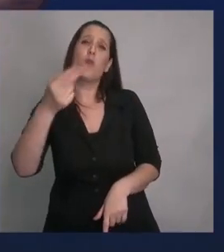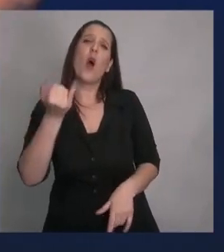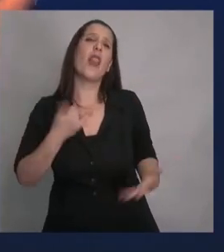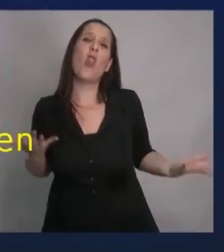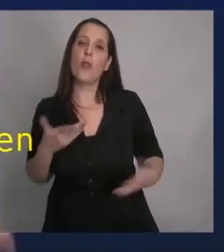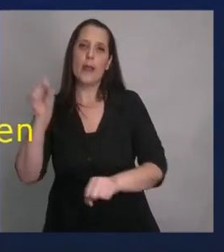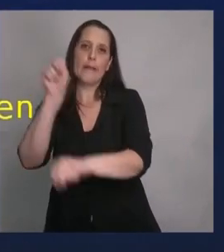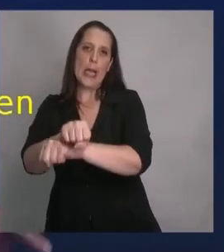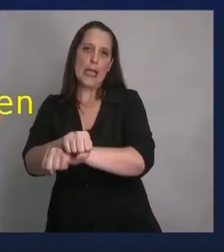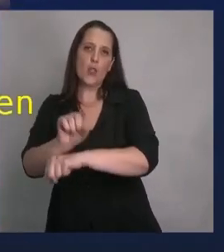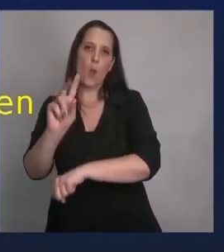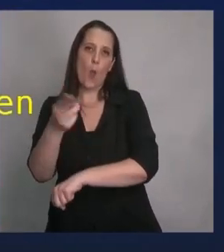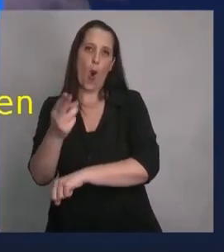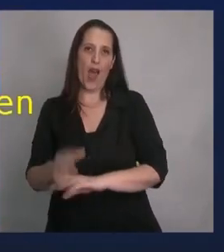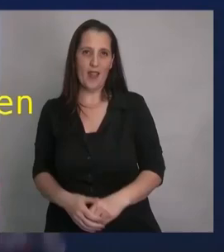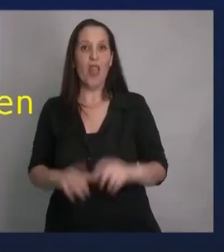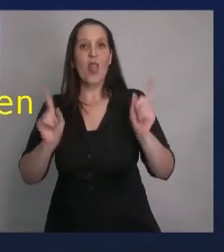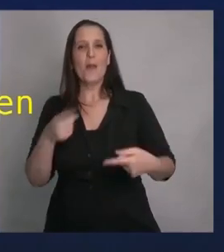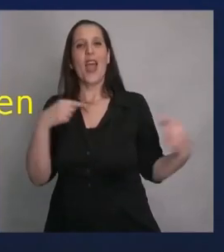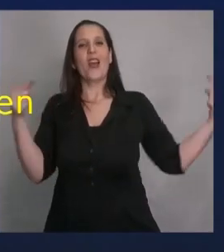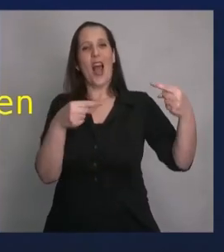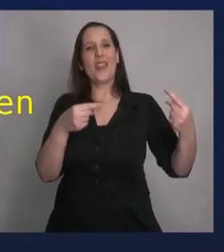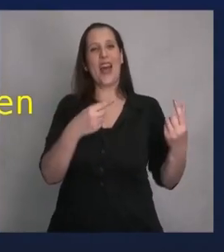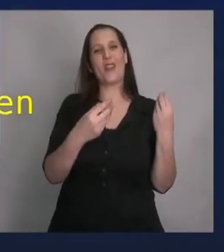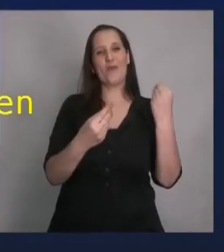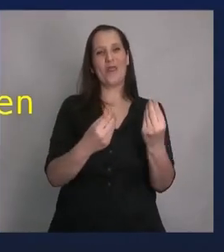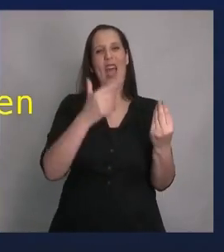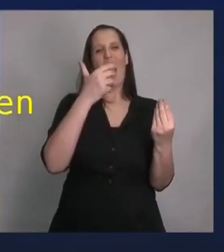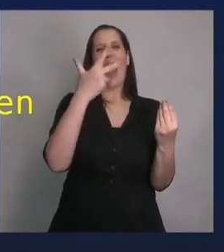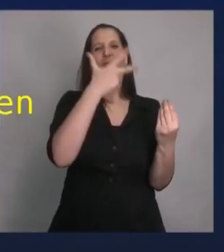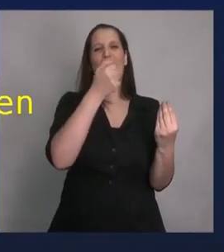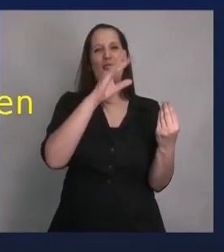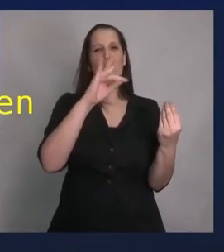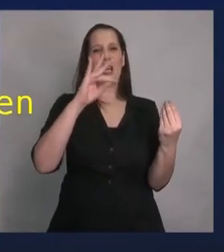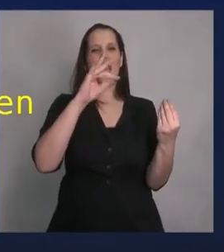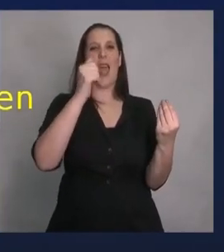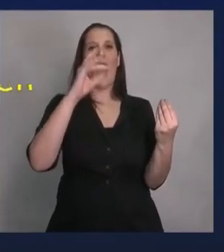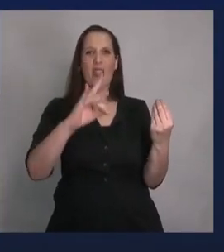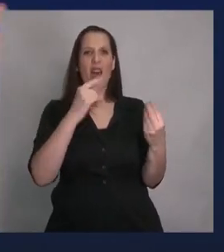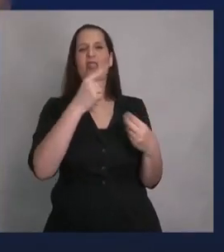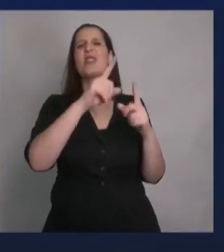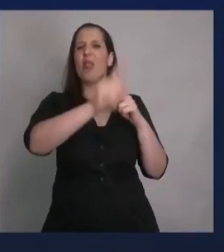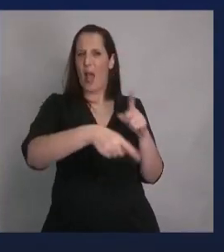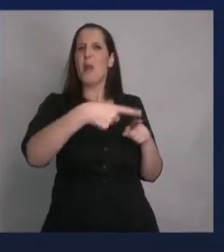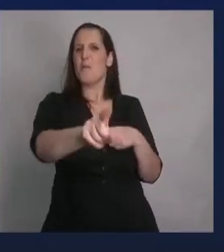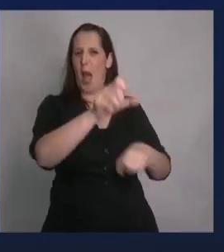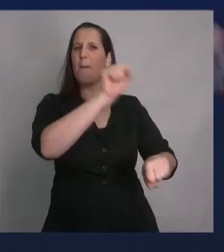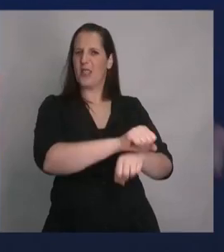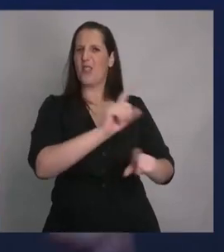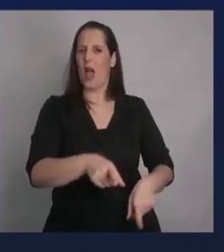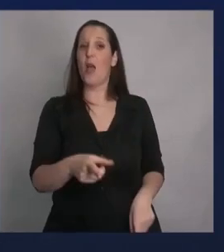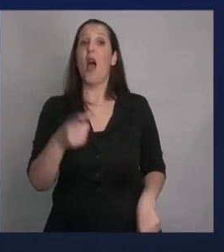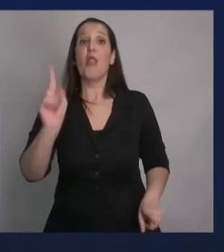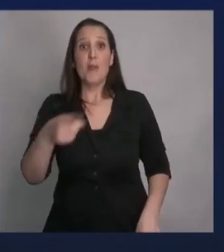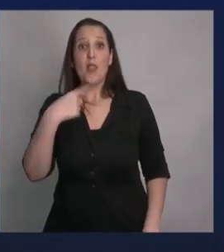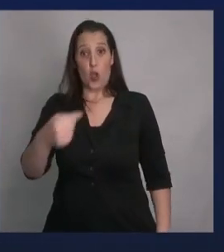o seu adversário, o ser preso. Falou que eu, que sou líder do Senado, do PT, ia ser